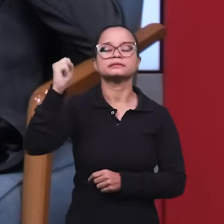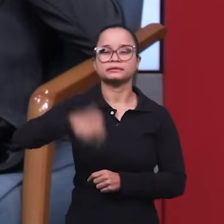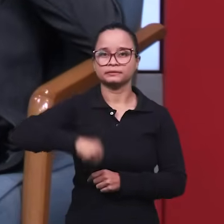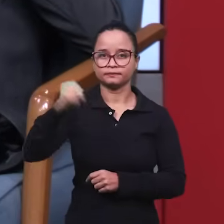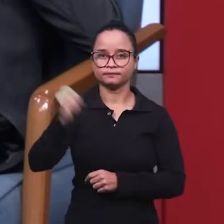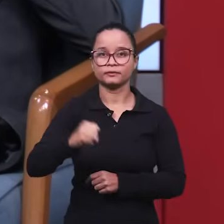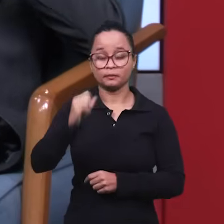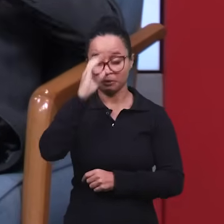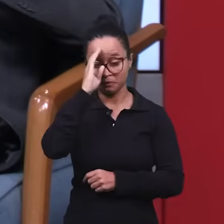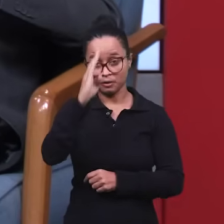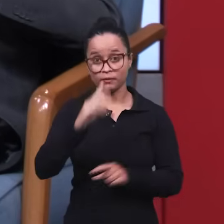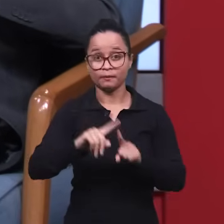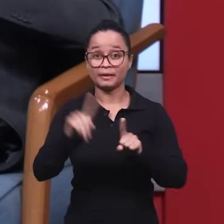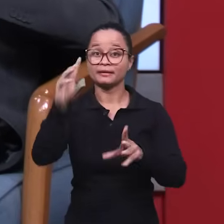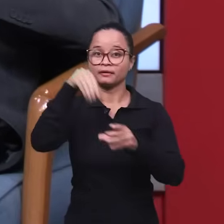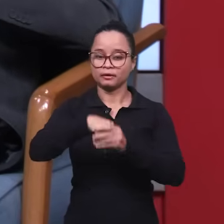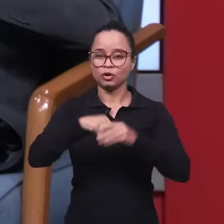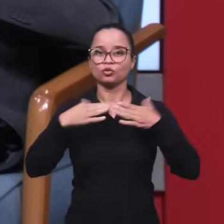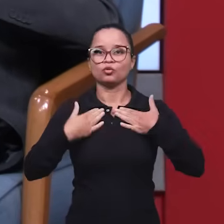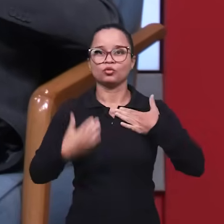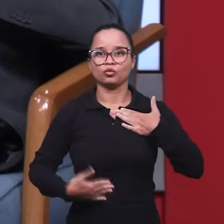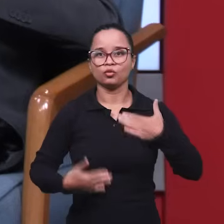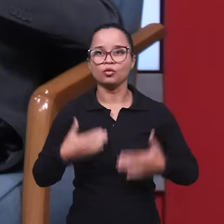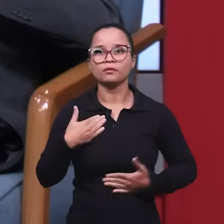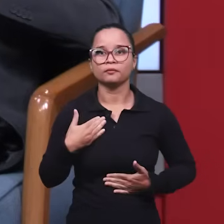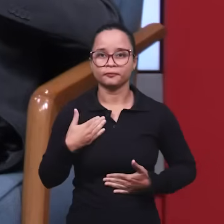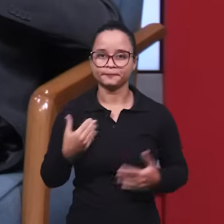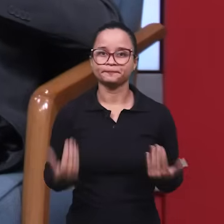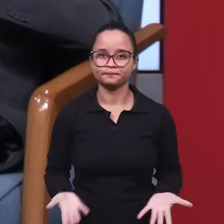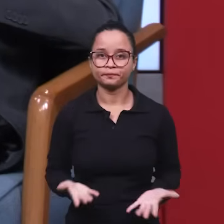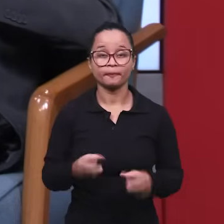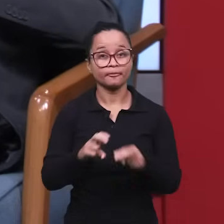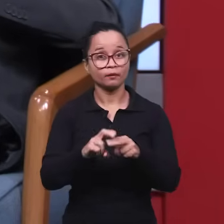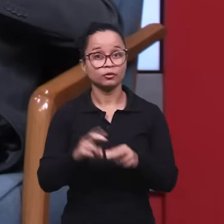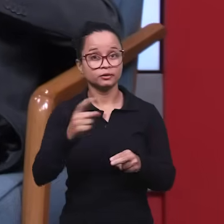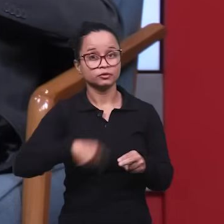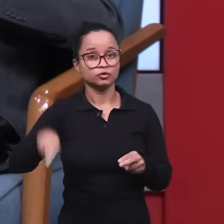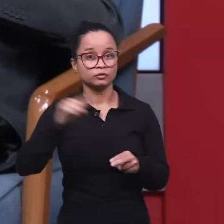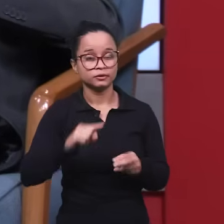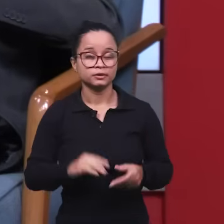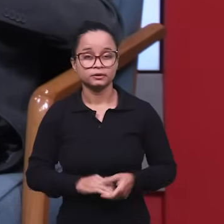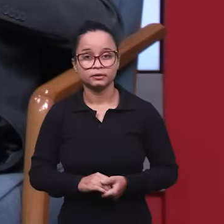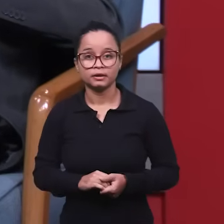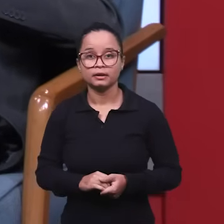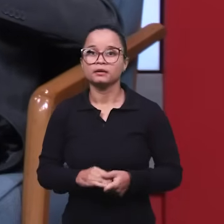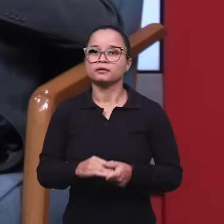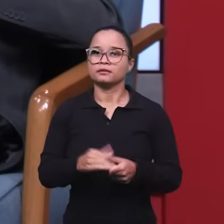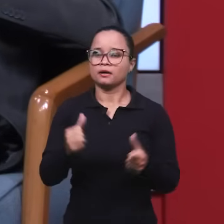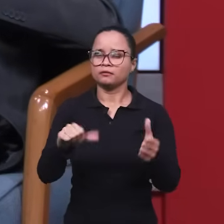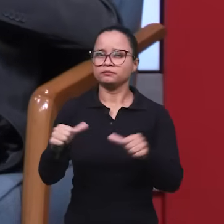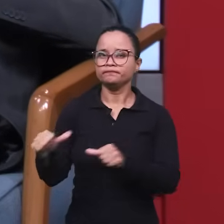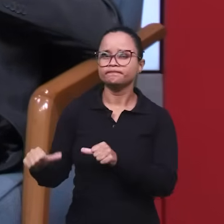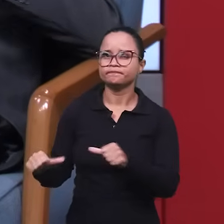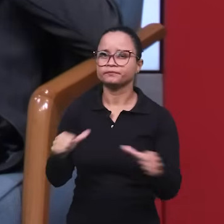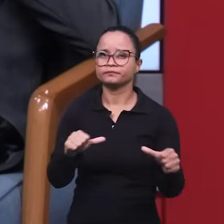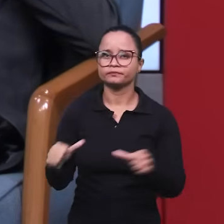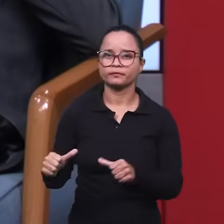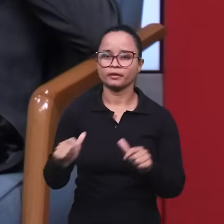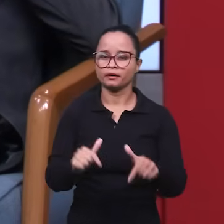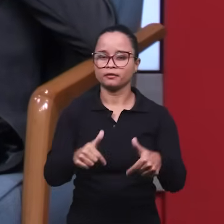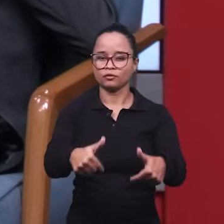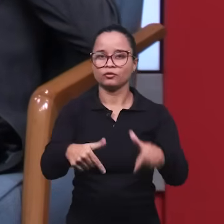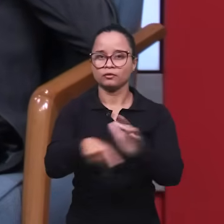quê? Corpo. É por isso que nós avaliamos as